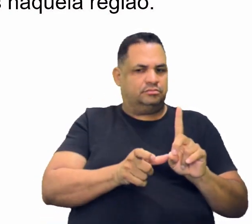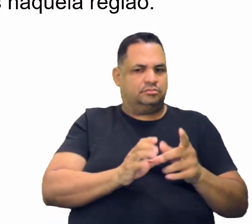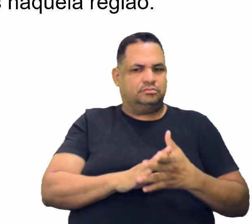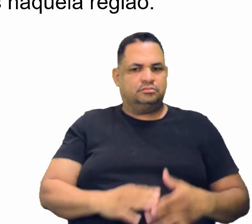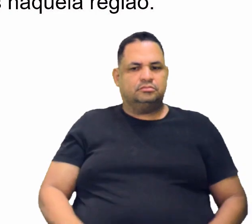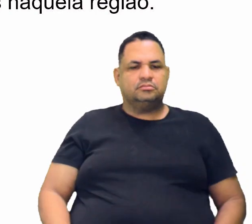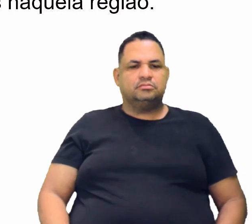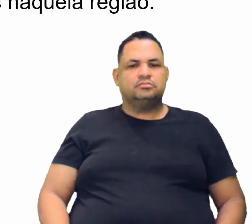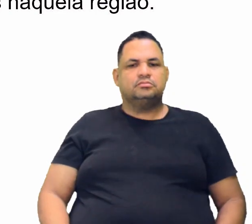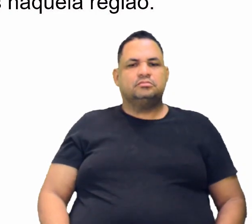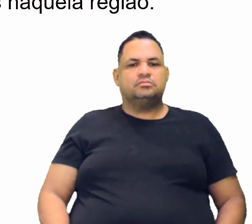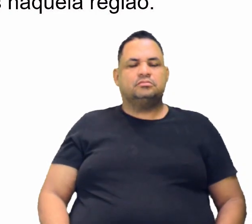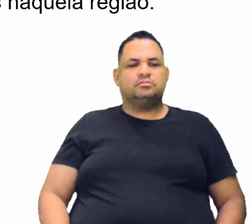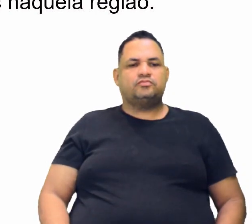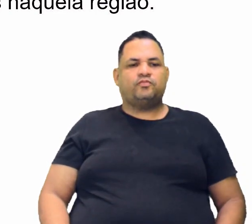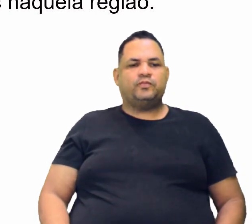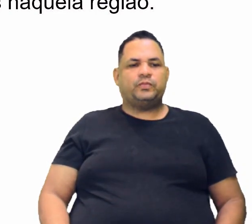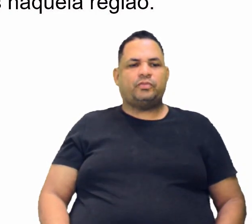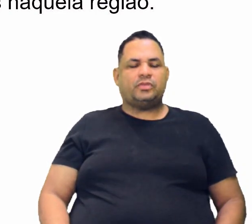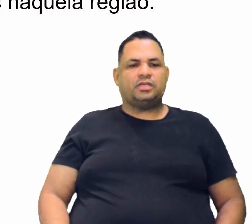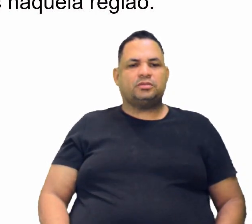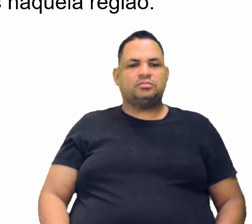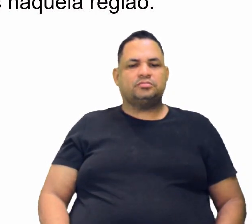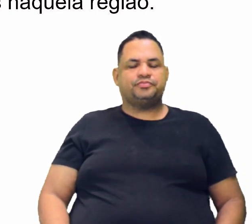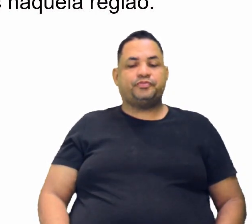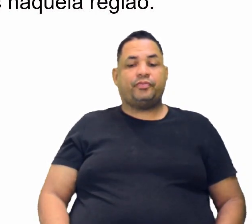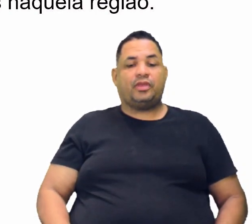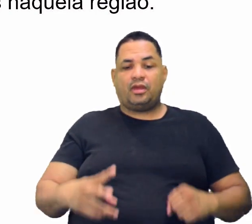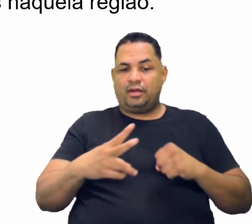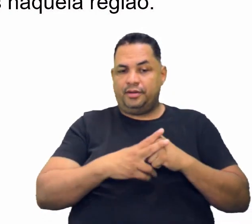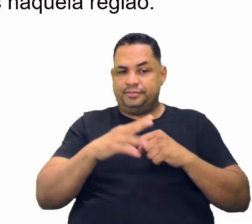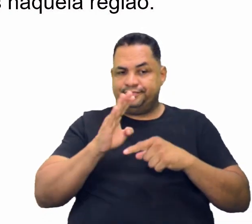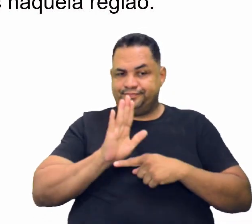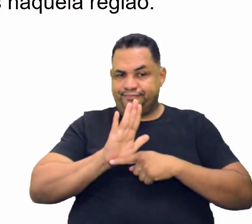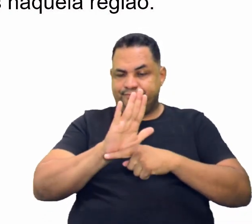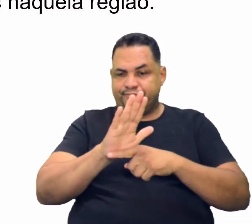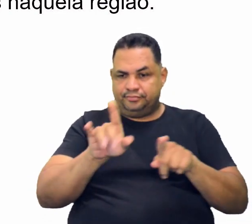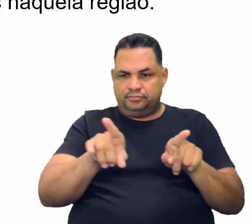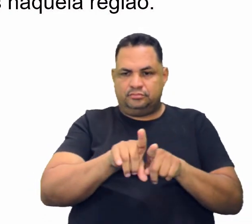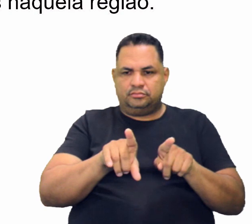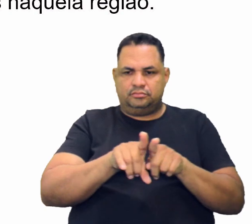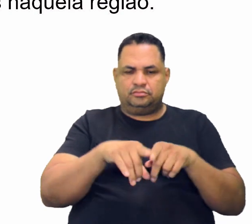Seu auxiliar também. Ó, seu auxiliar também. É quando ele fica